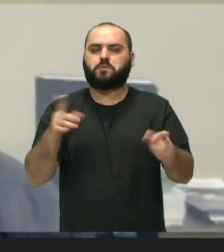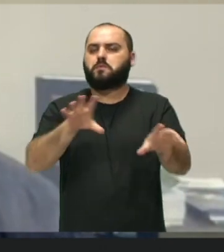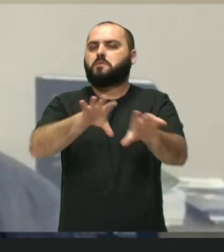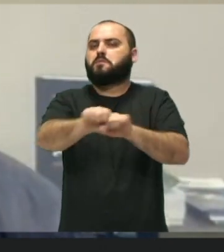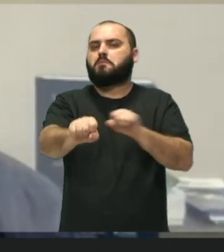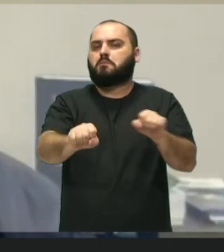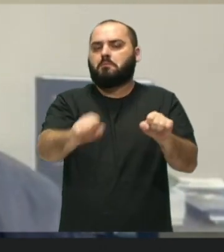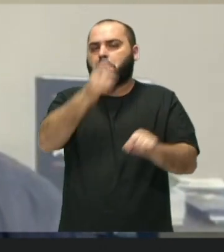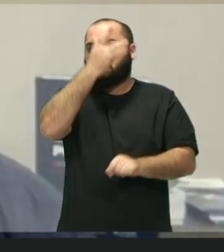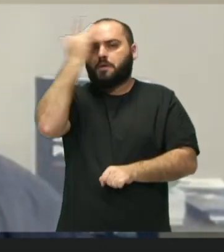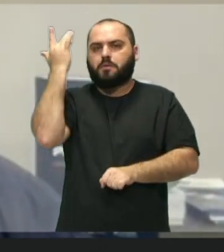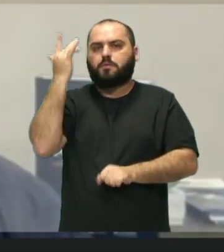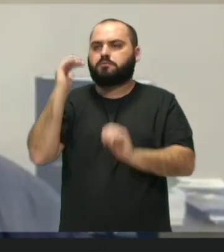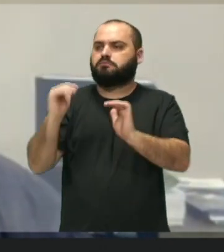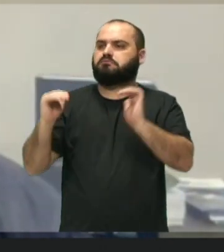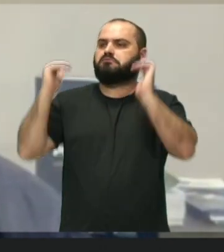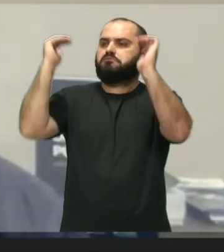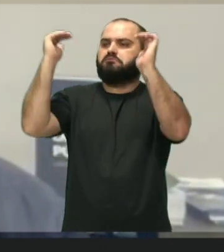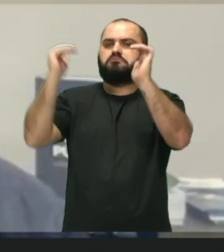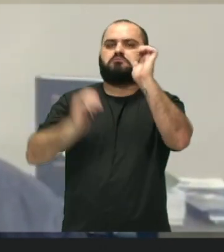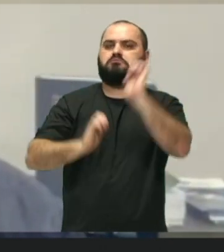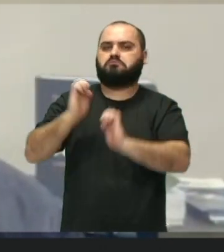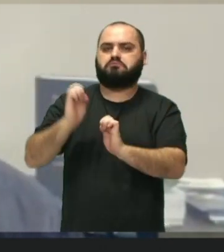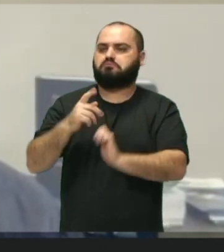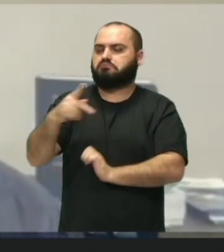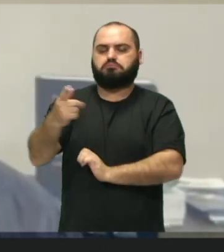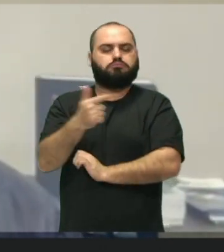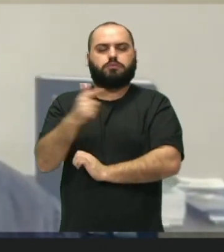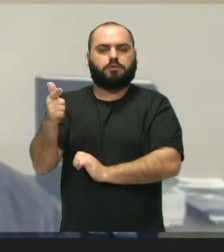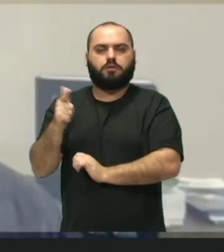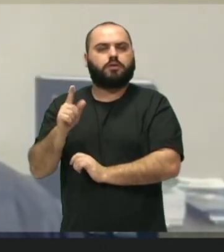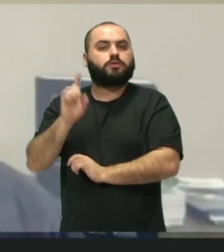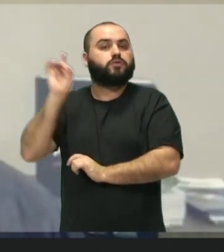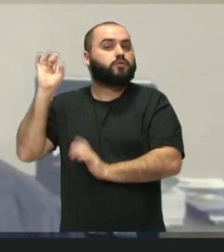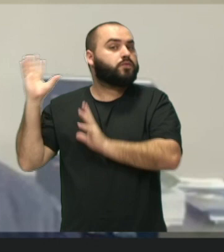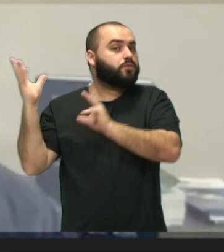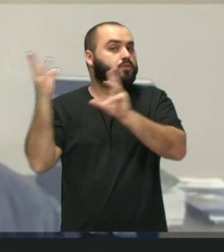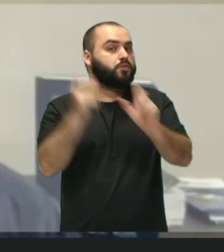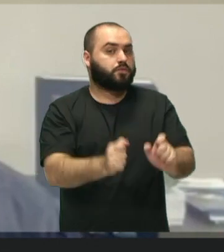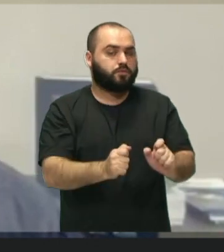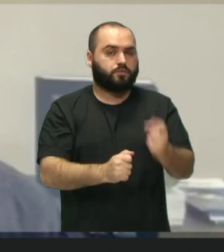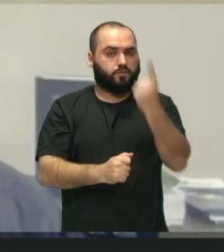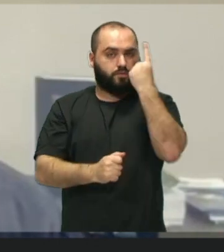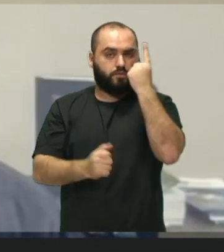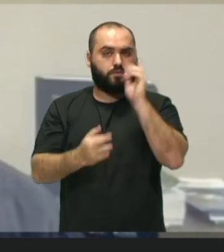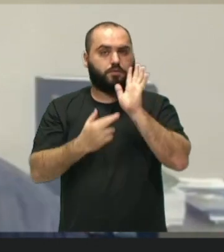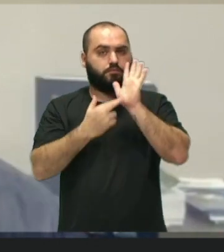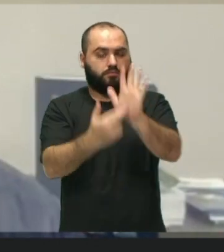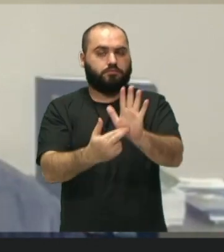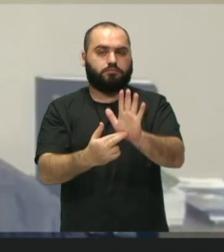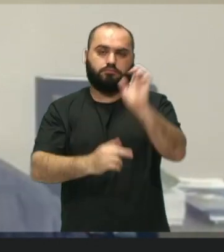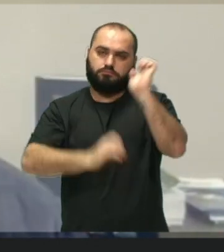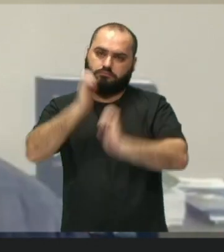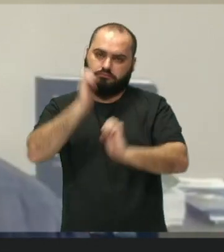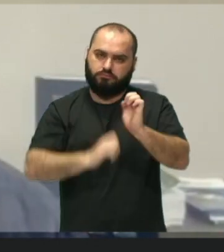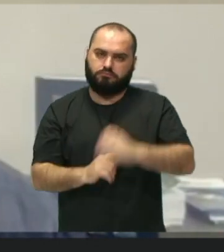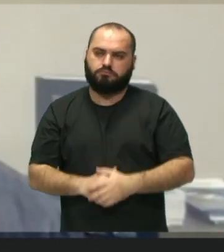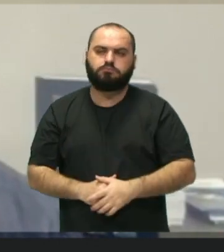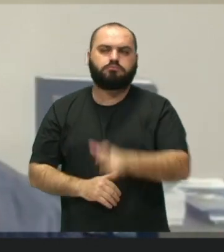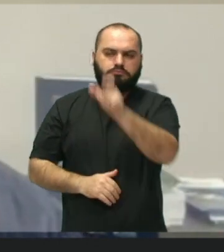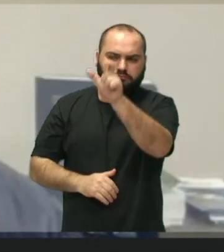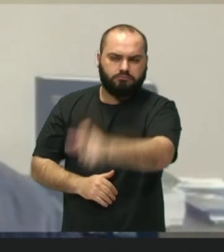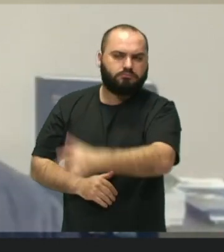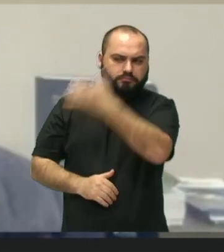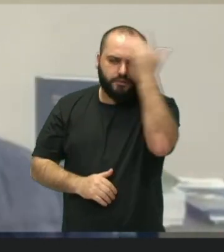pessoa ou qual é o nível que ela está dentro de uma determinada organização. Não, é para todos. Um representante por empresa. Envie aquele que você